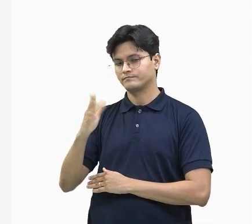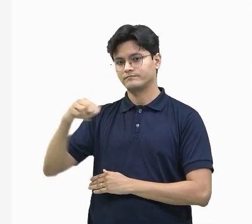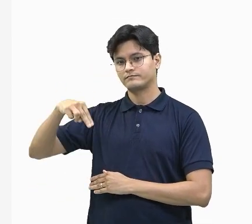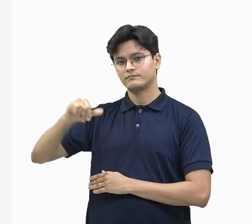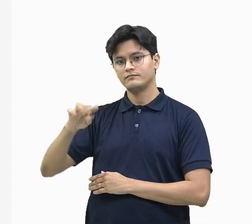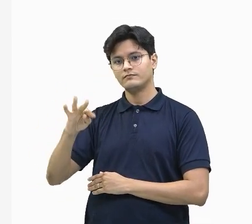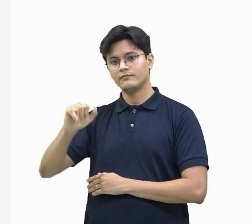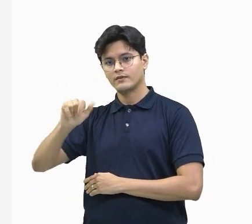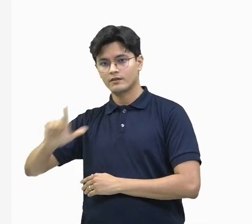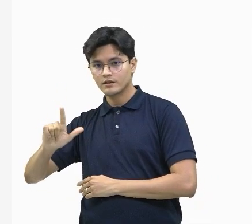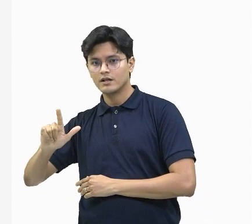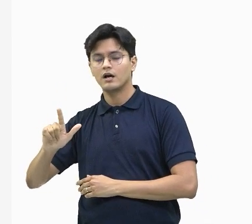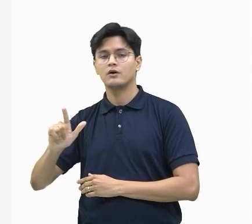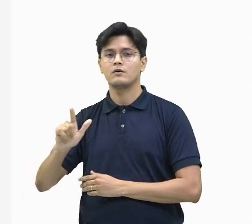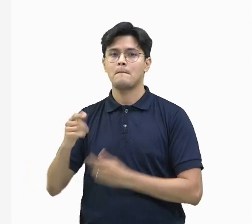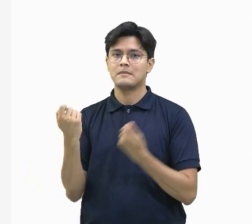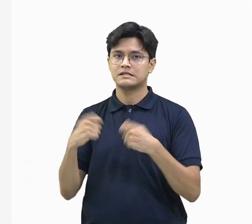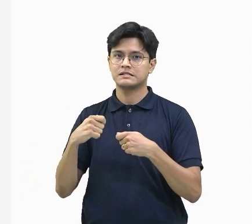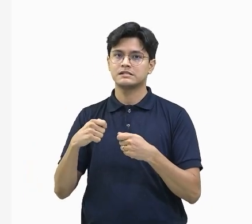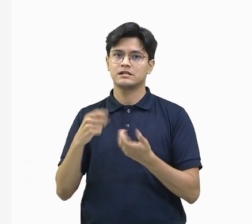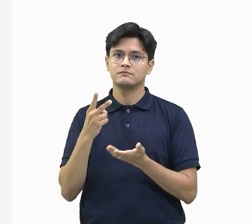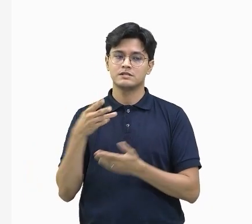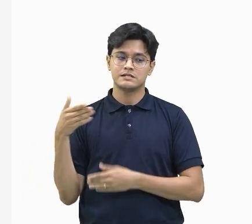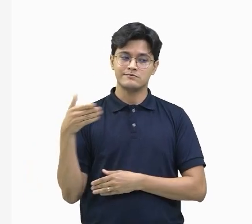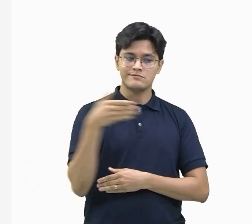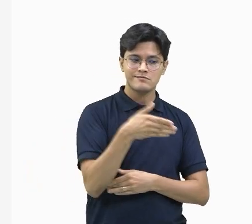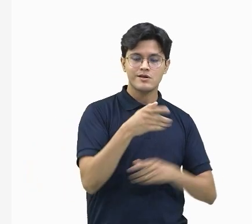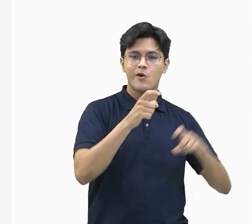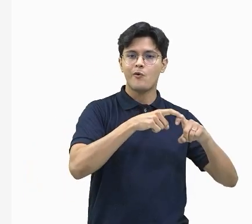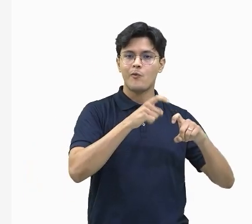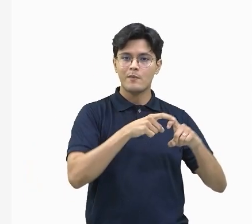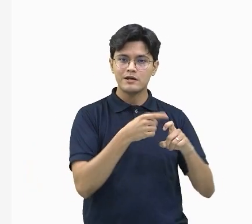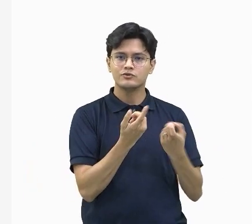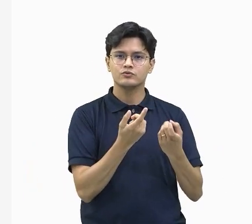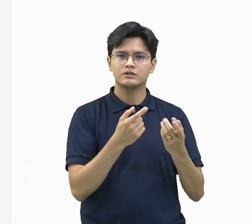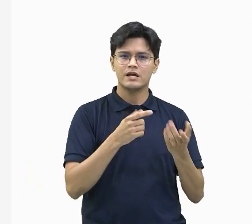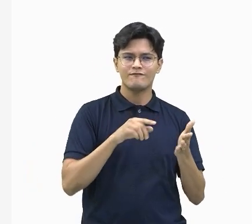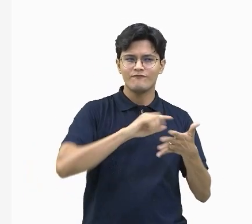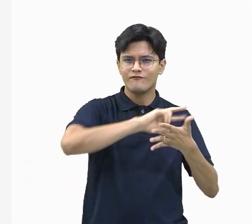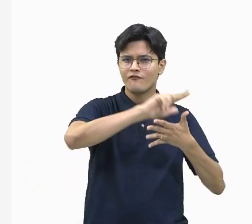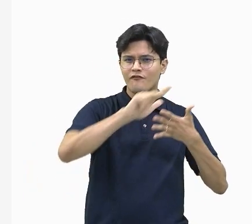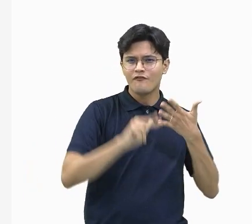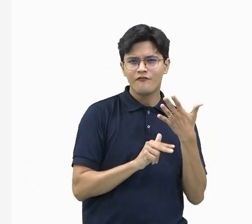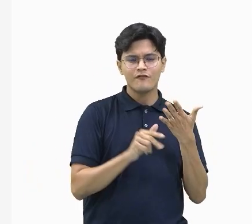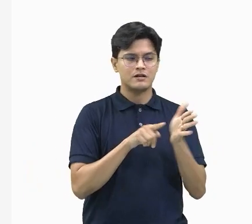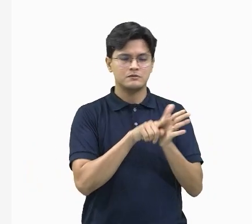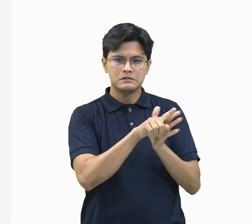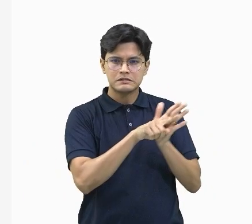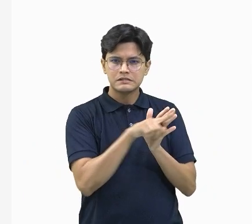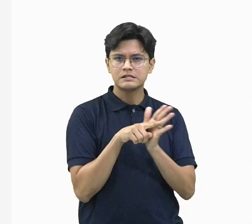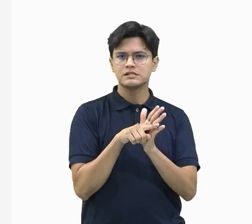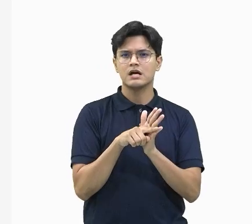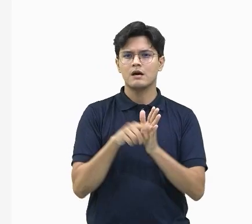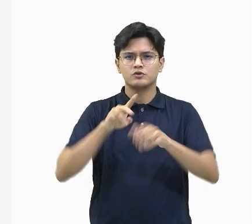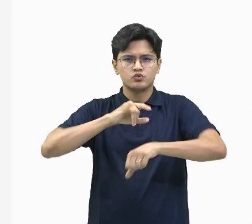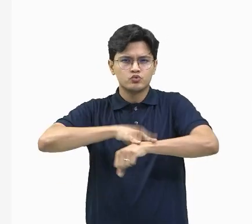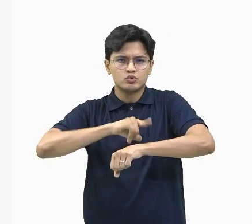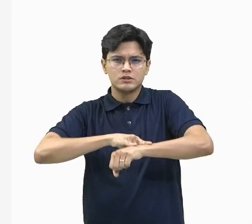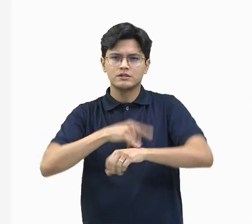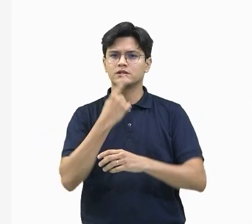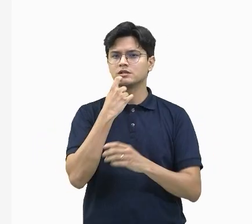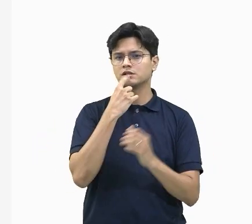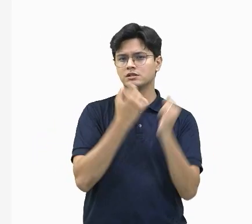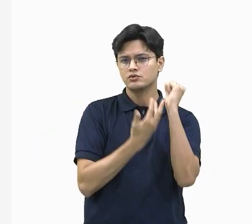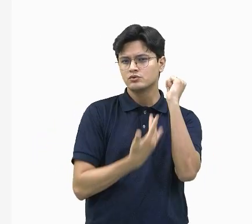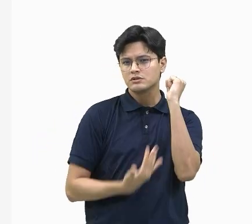consultas médicas regulares e a realização de diversos exames. Exames de urina, exames de sangue, os exames de